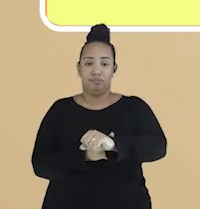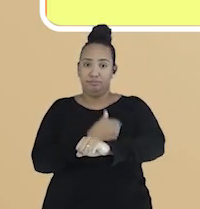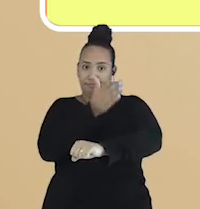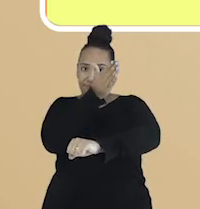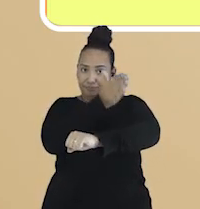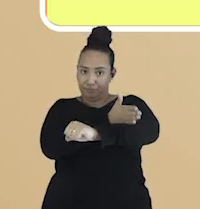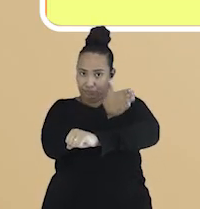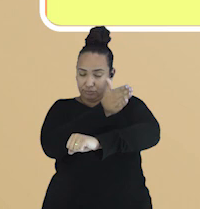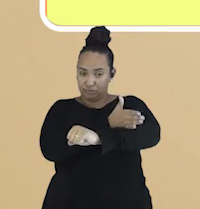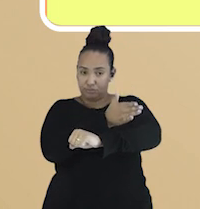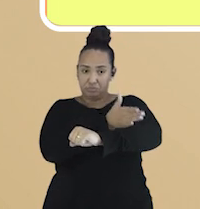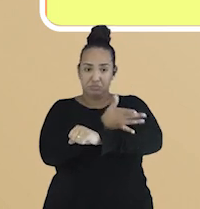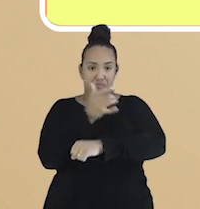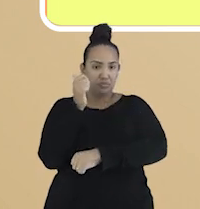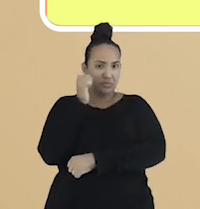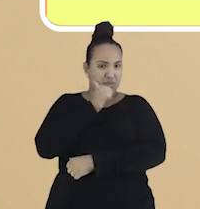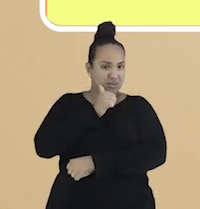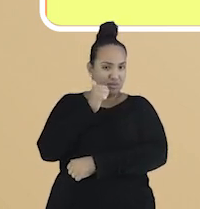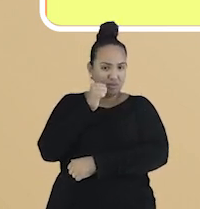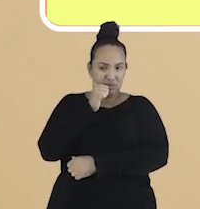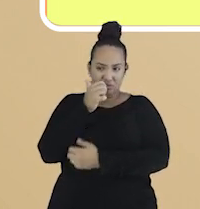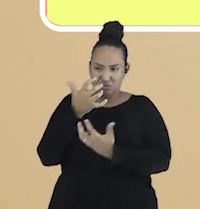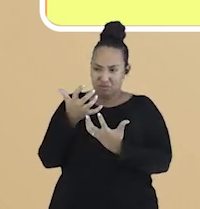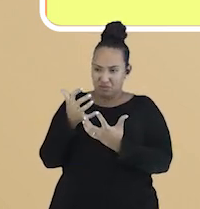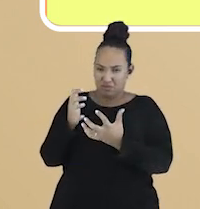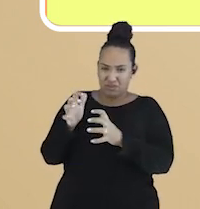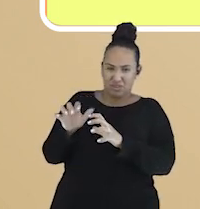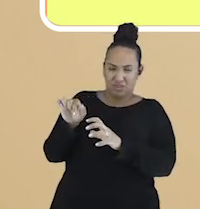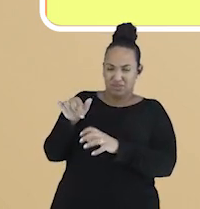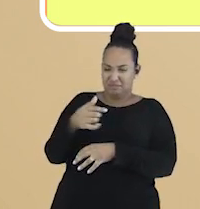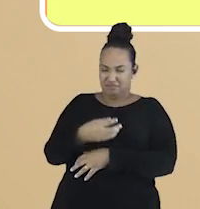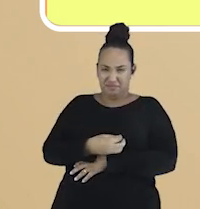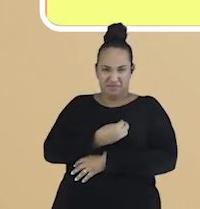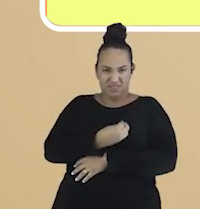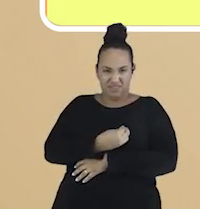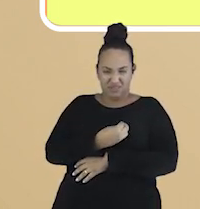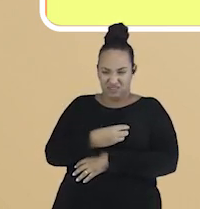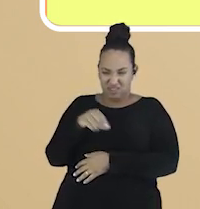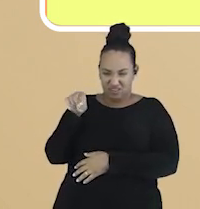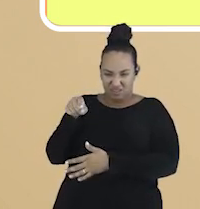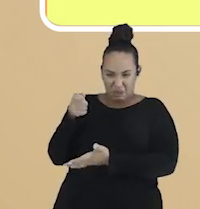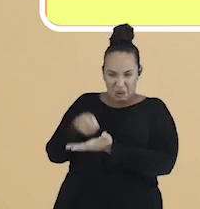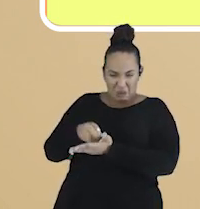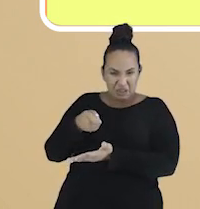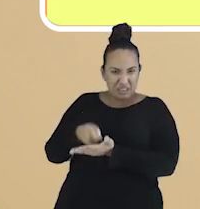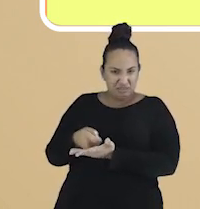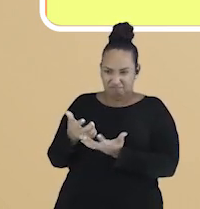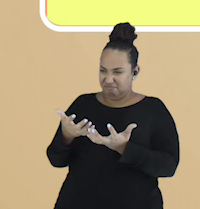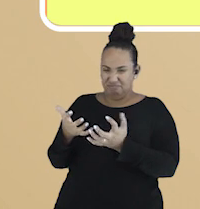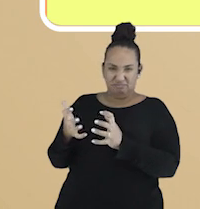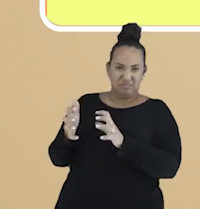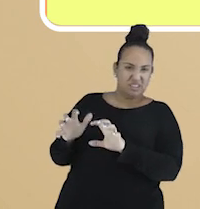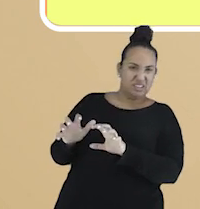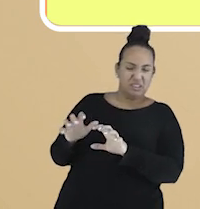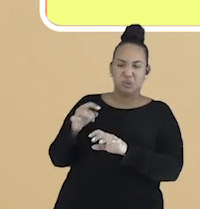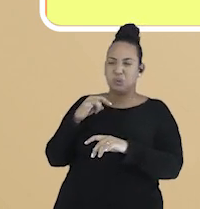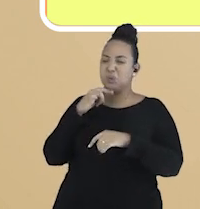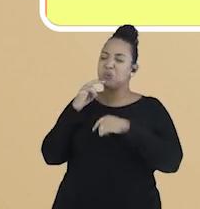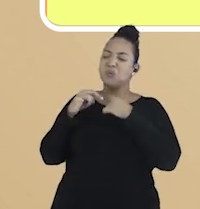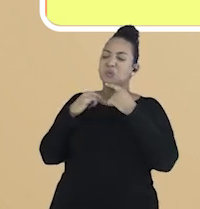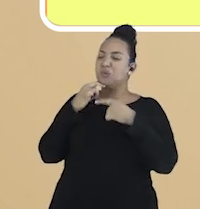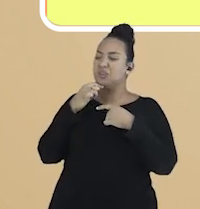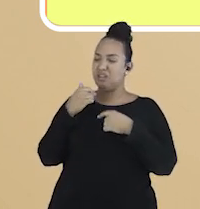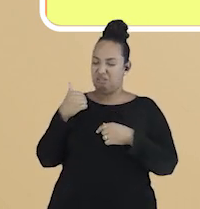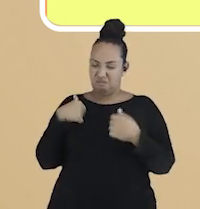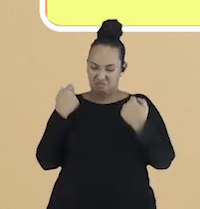as mulheres que não se contentavam com a vida difícil que eram obrigadas a ter e questionavam seus papéis